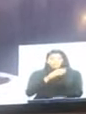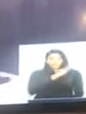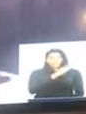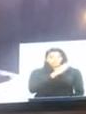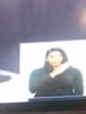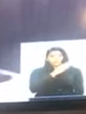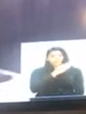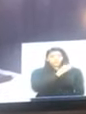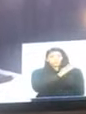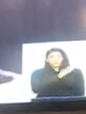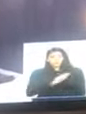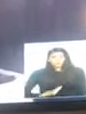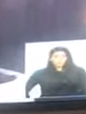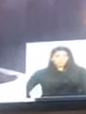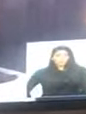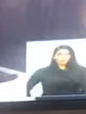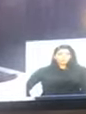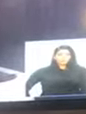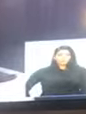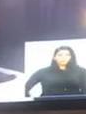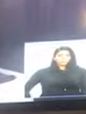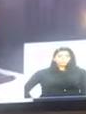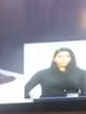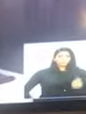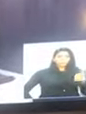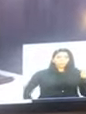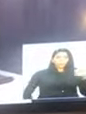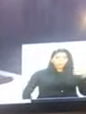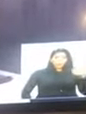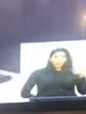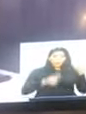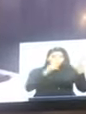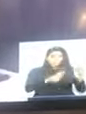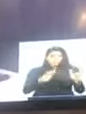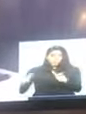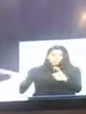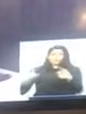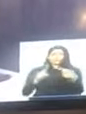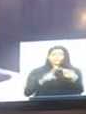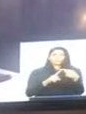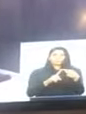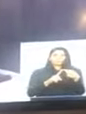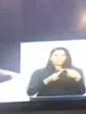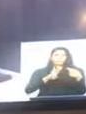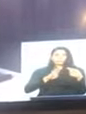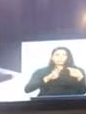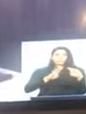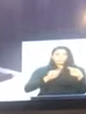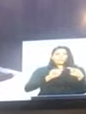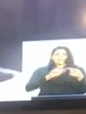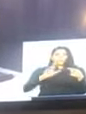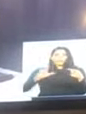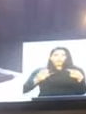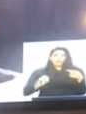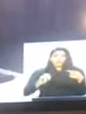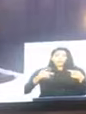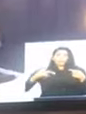11 localidades: o Barro Preto, a Rota Azul, Barro Preto, Iguá,